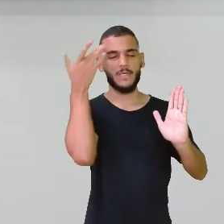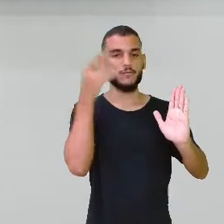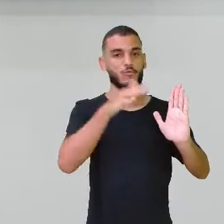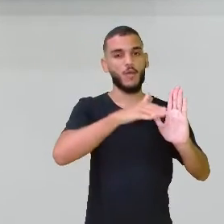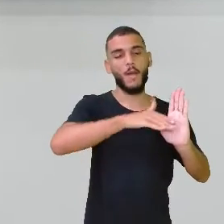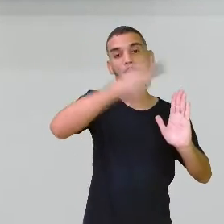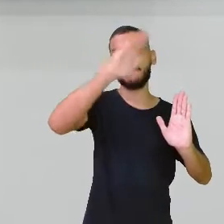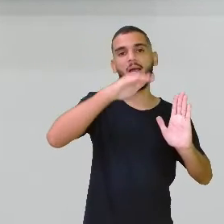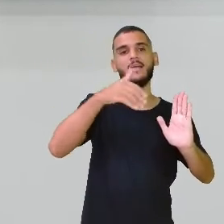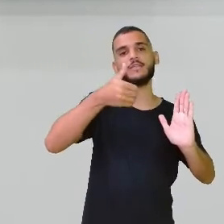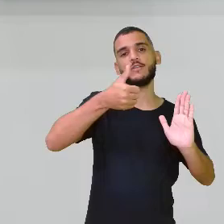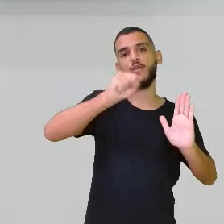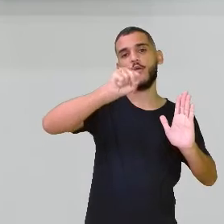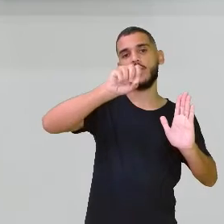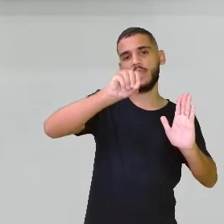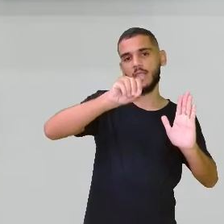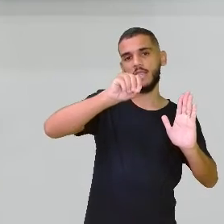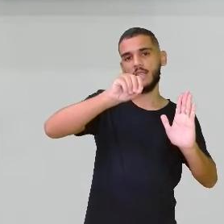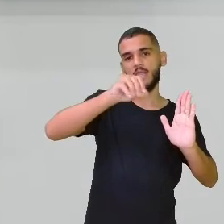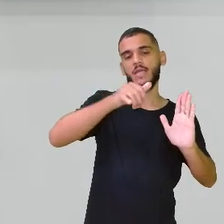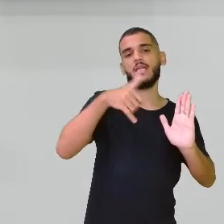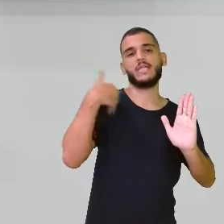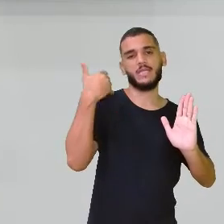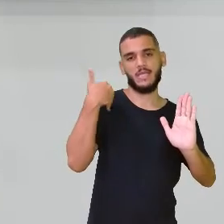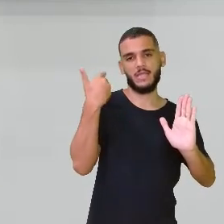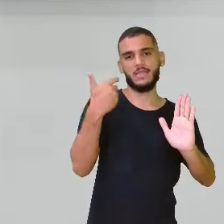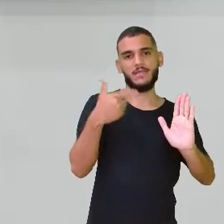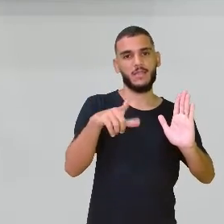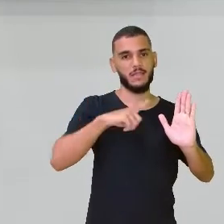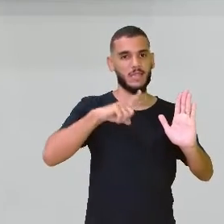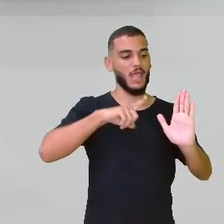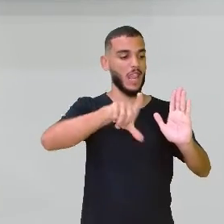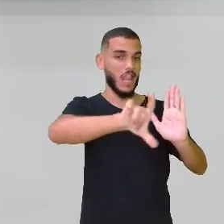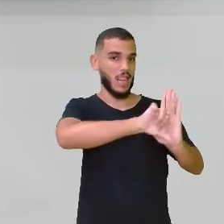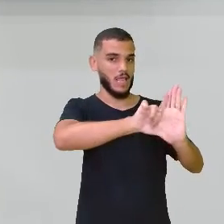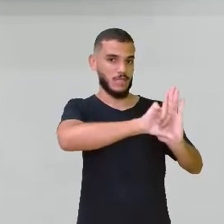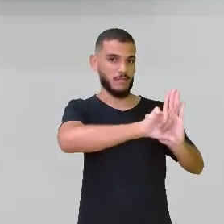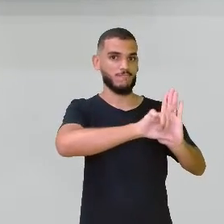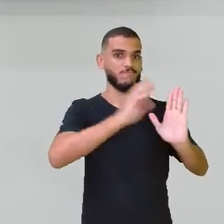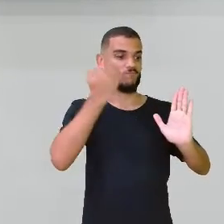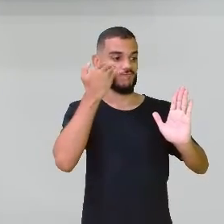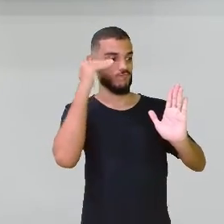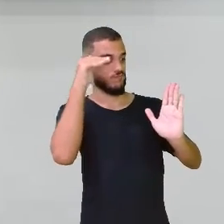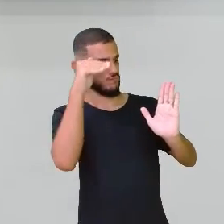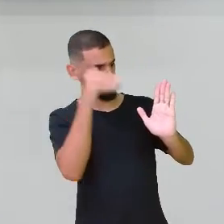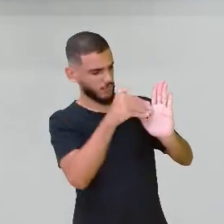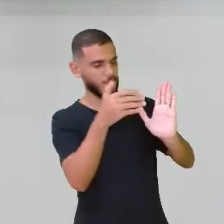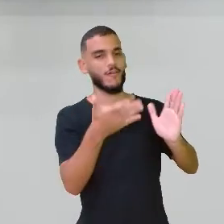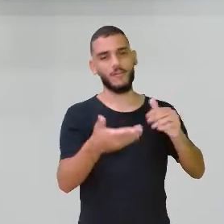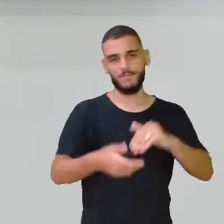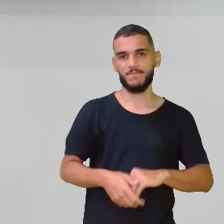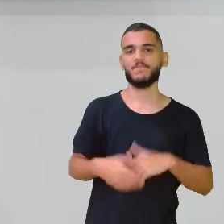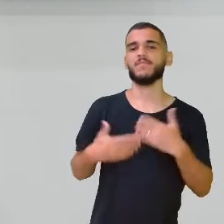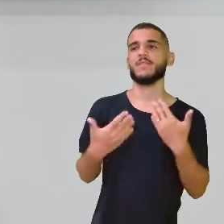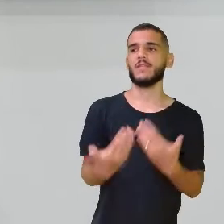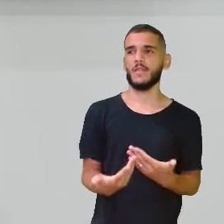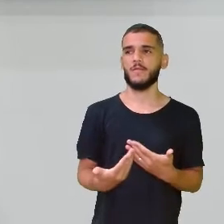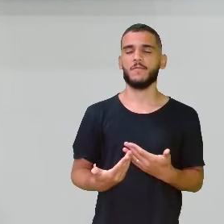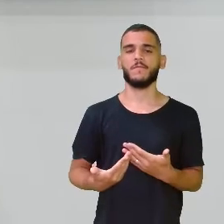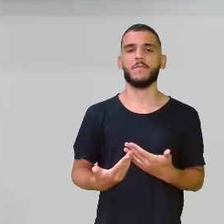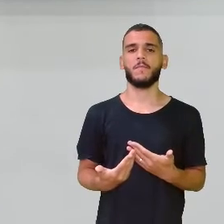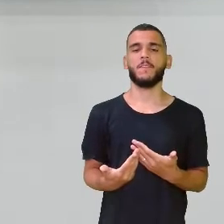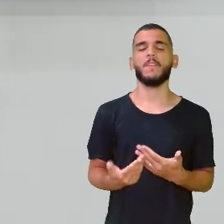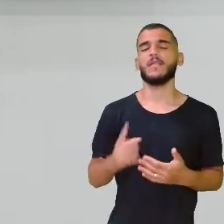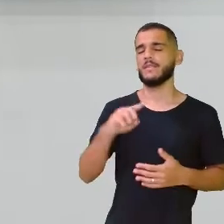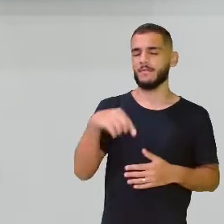sabiam? Pesquisa sobre esse decreto. Como eu disse, no módulo 2 a gente vai mais a fundo no corpo da